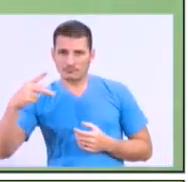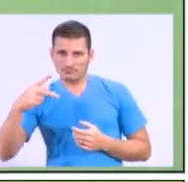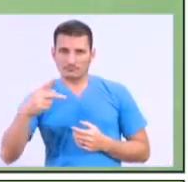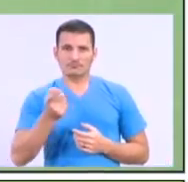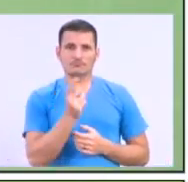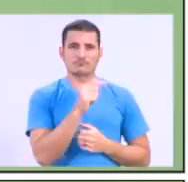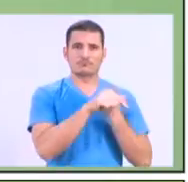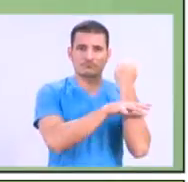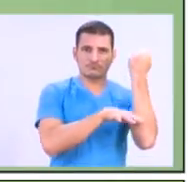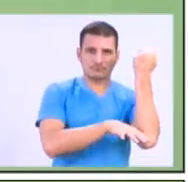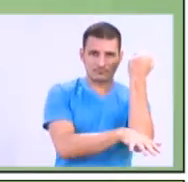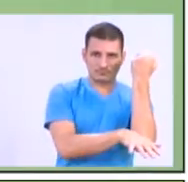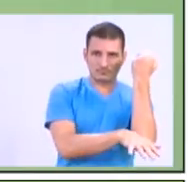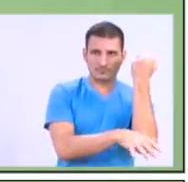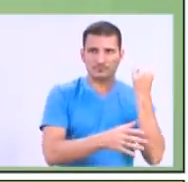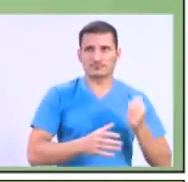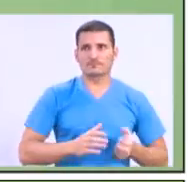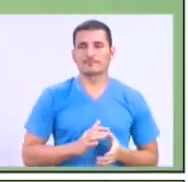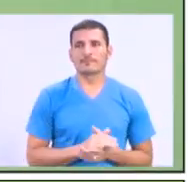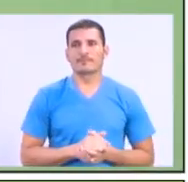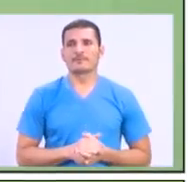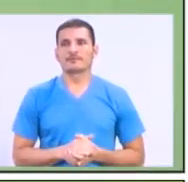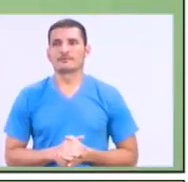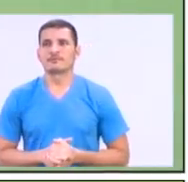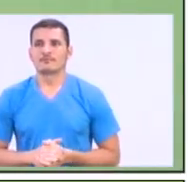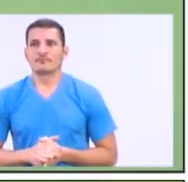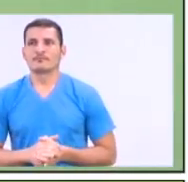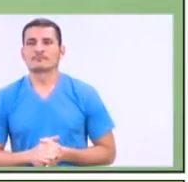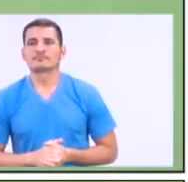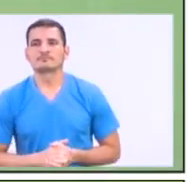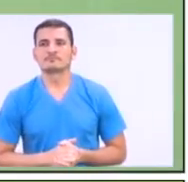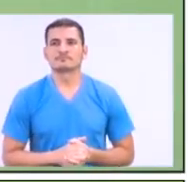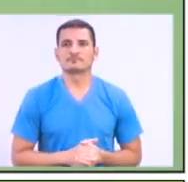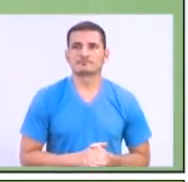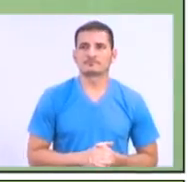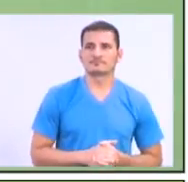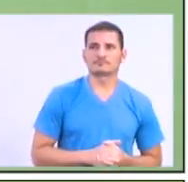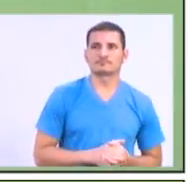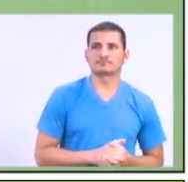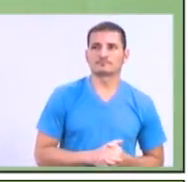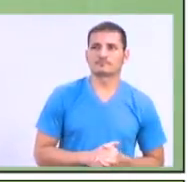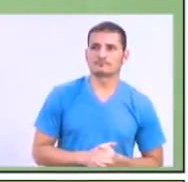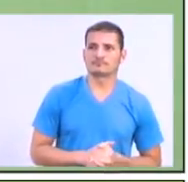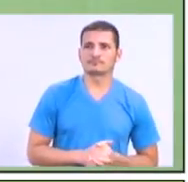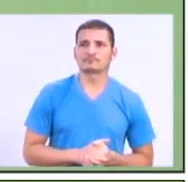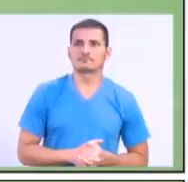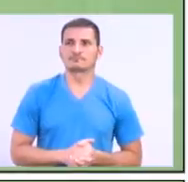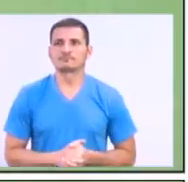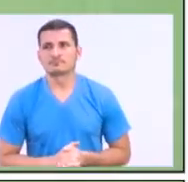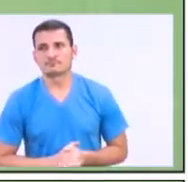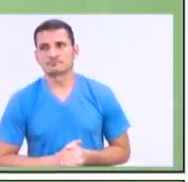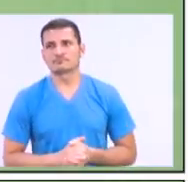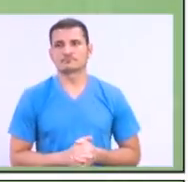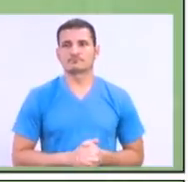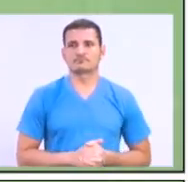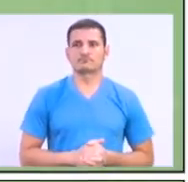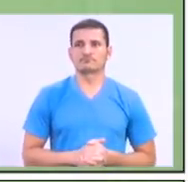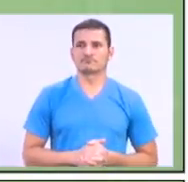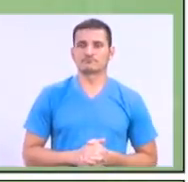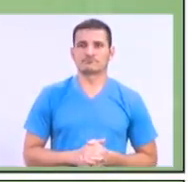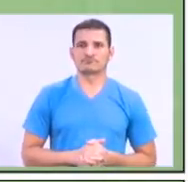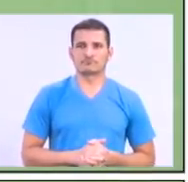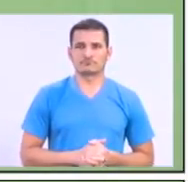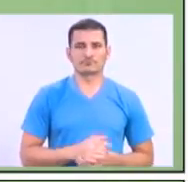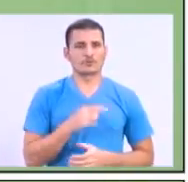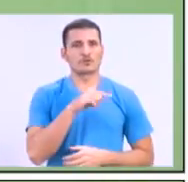servidor. E aplicações existentes, né? Com a vantagem de não expor, olha aqui,